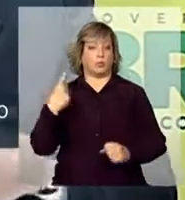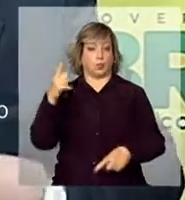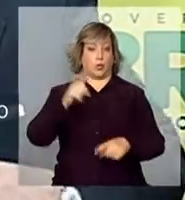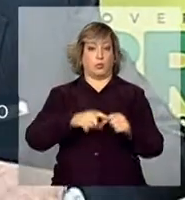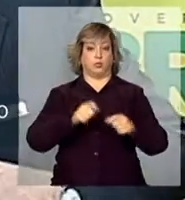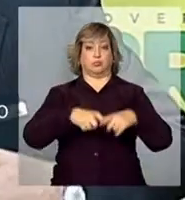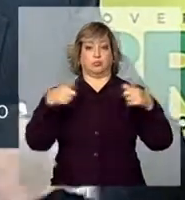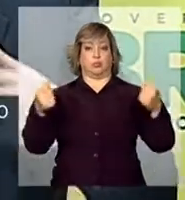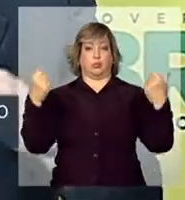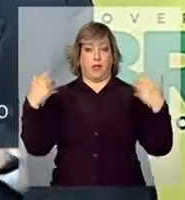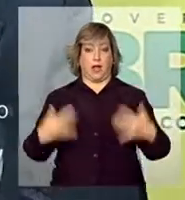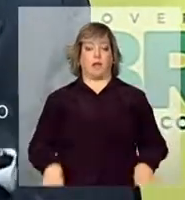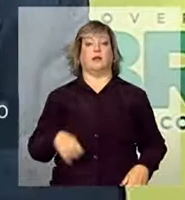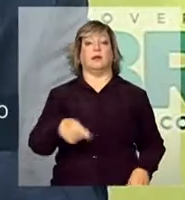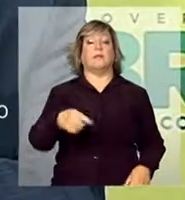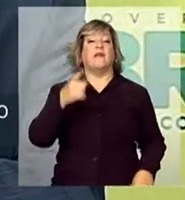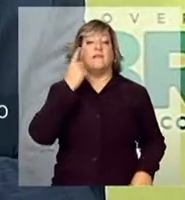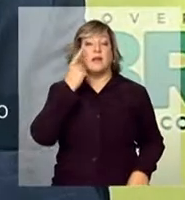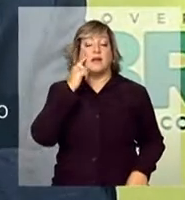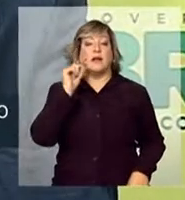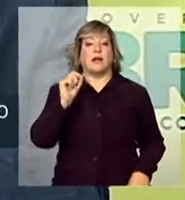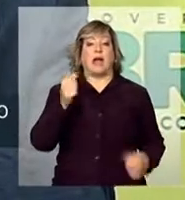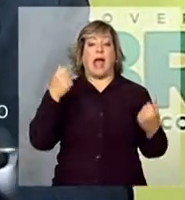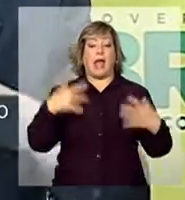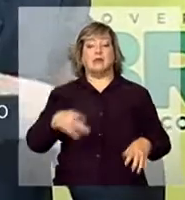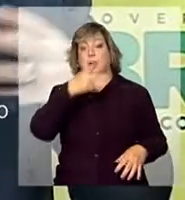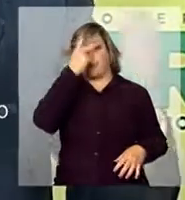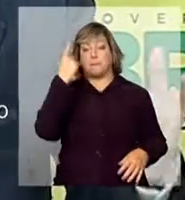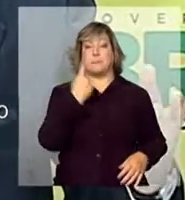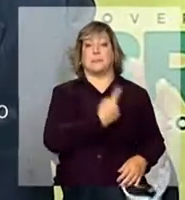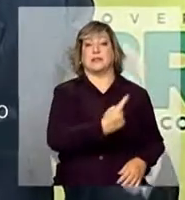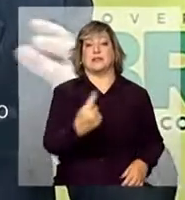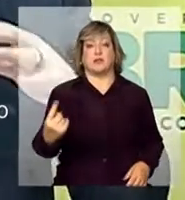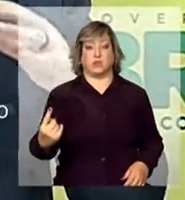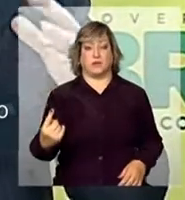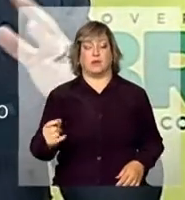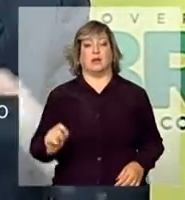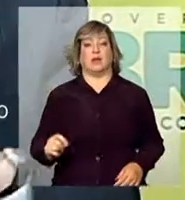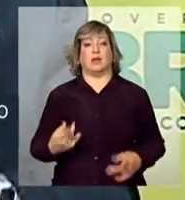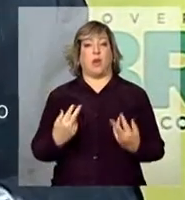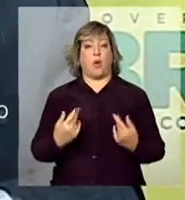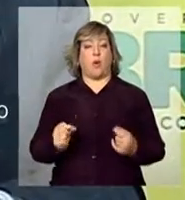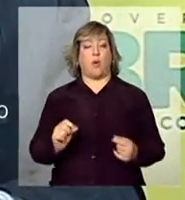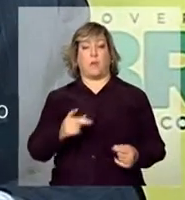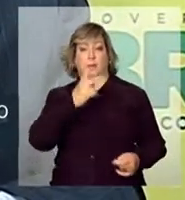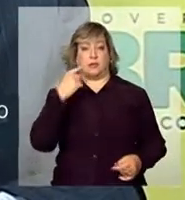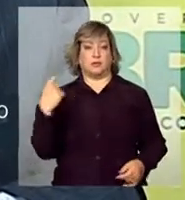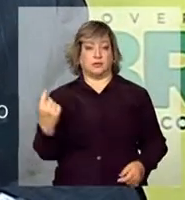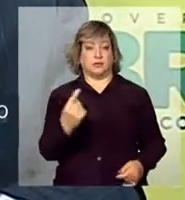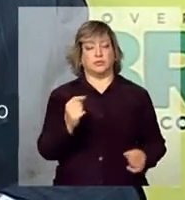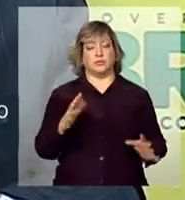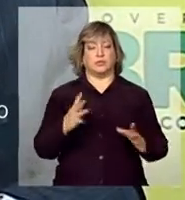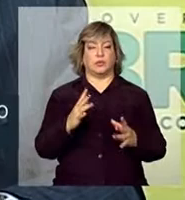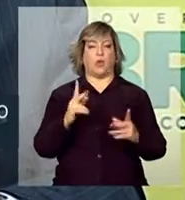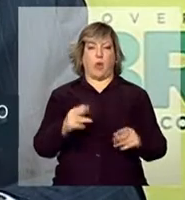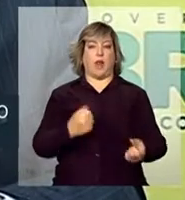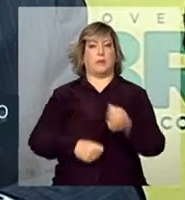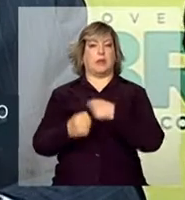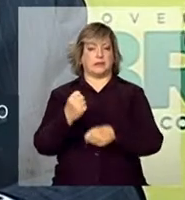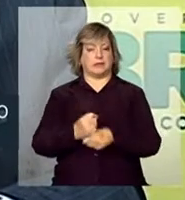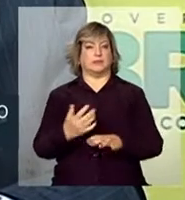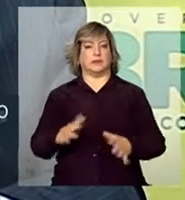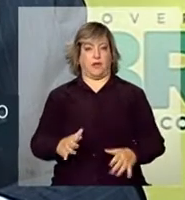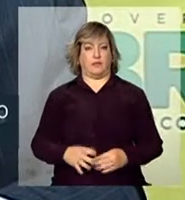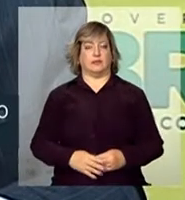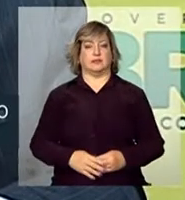gastos Você tem que ver o gasto per capita por habitante como aumentar a escala a tendência é um gasto próximo ao que foi o ano passado